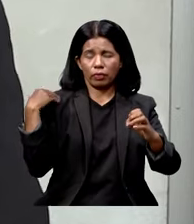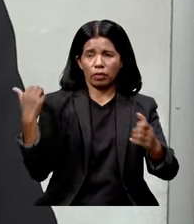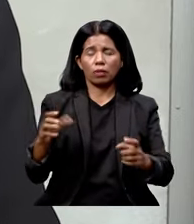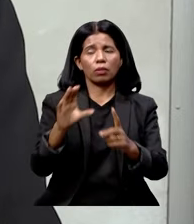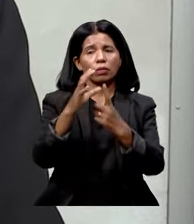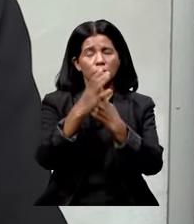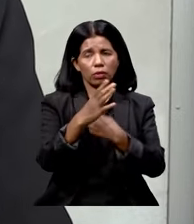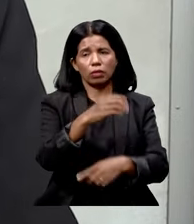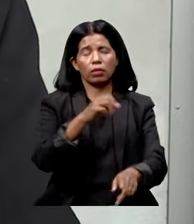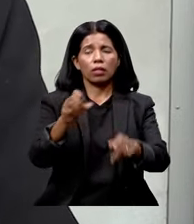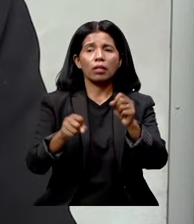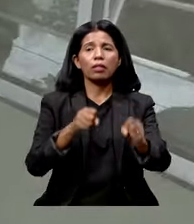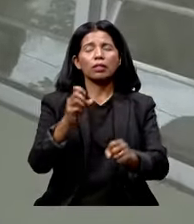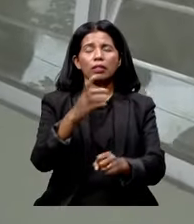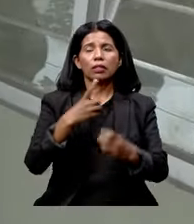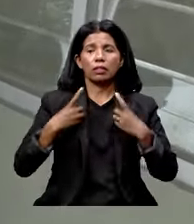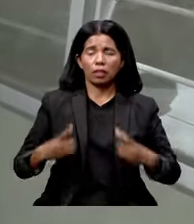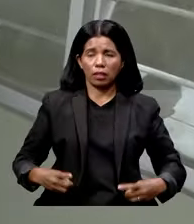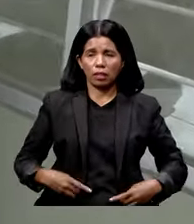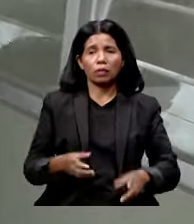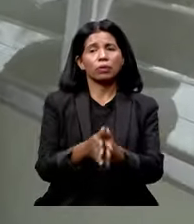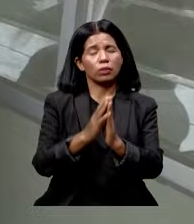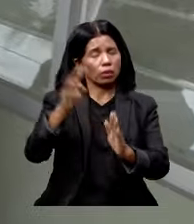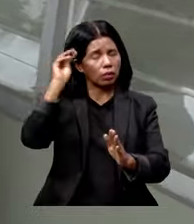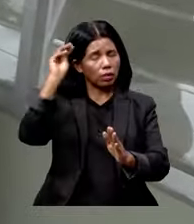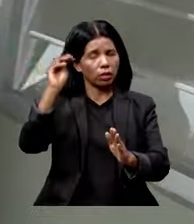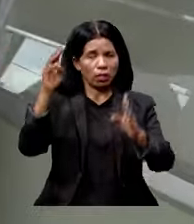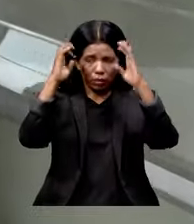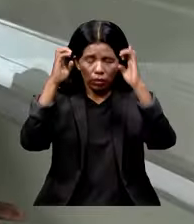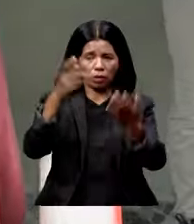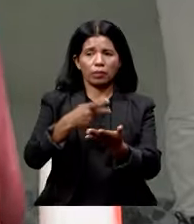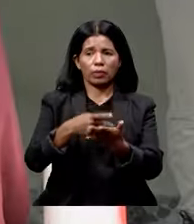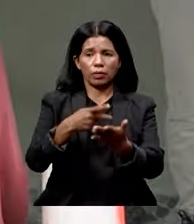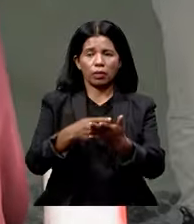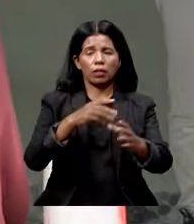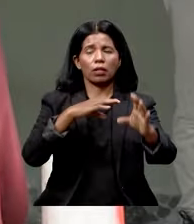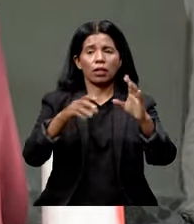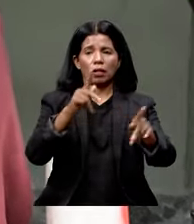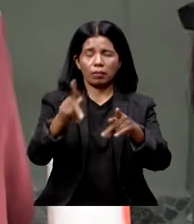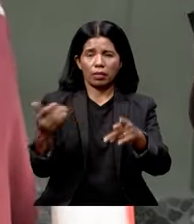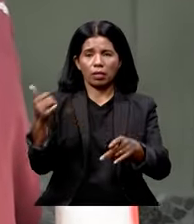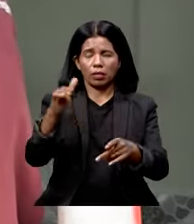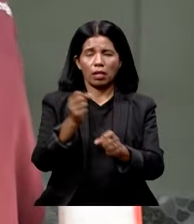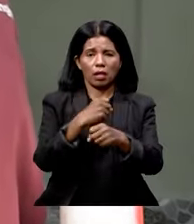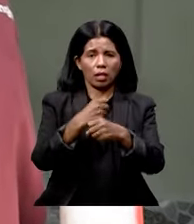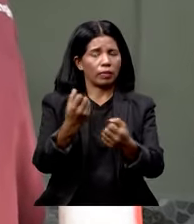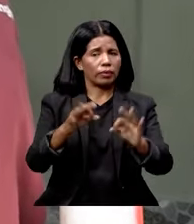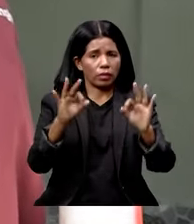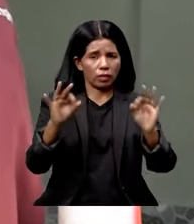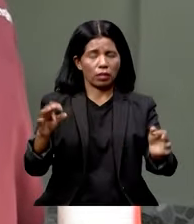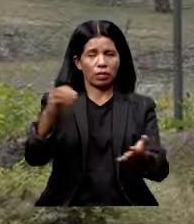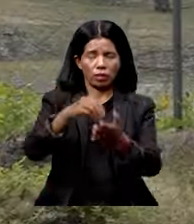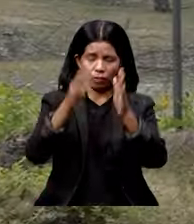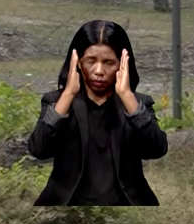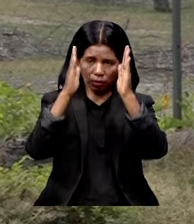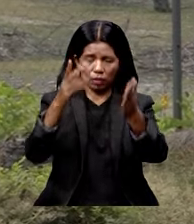cultura no cidadania usi ministério educação atuhalo pagamento ba projeto comunitário sira ne bemak finaliza una no mostau atenção